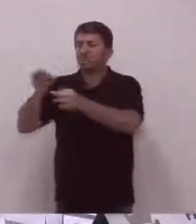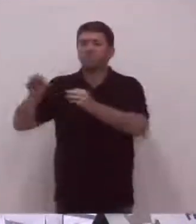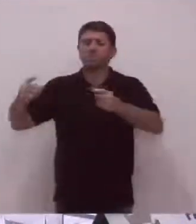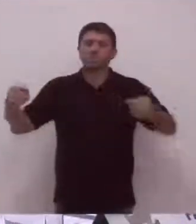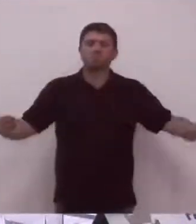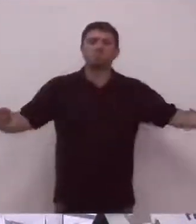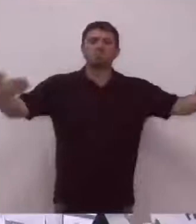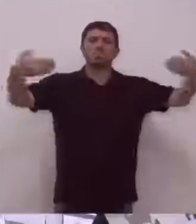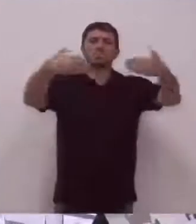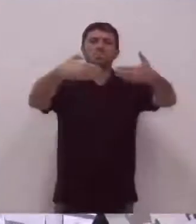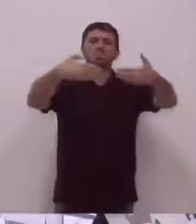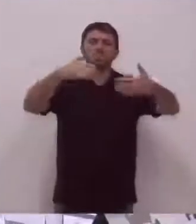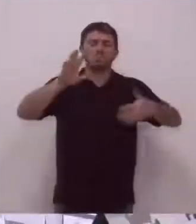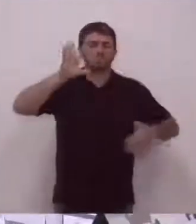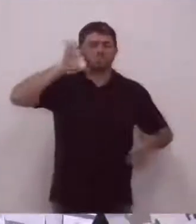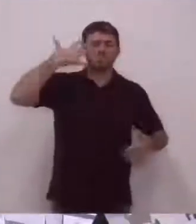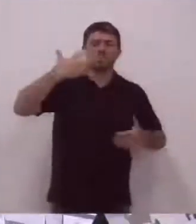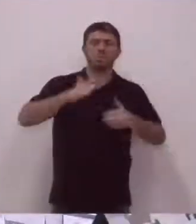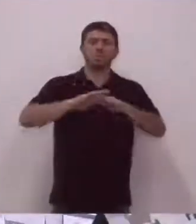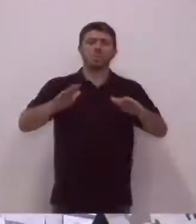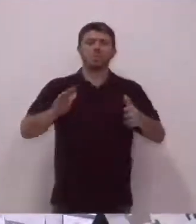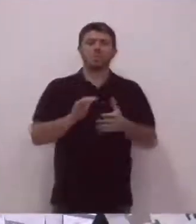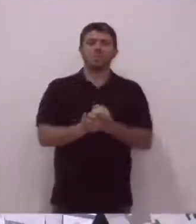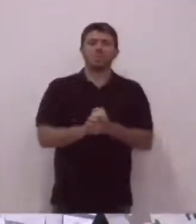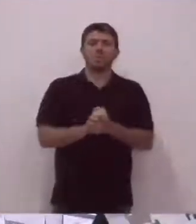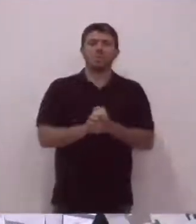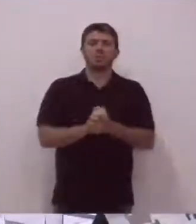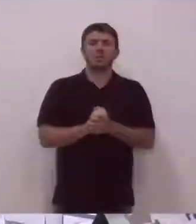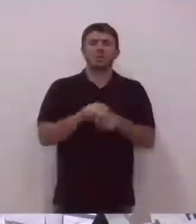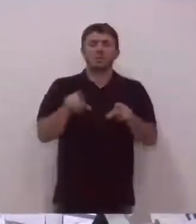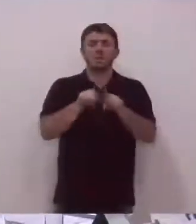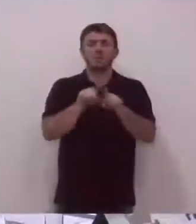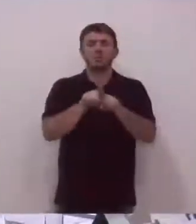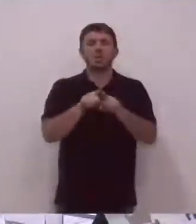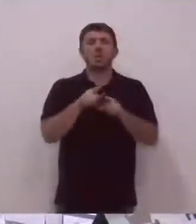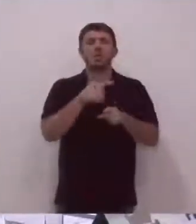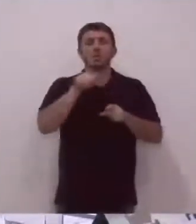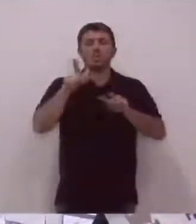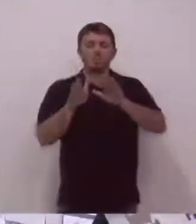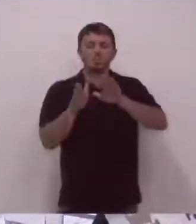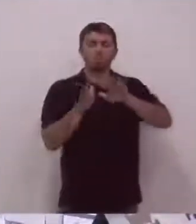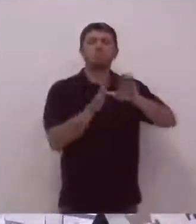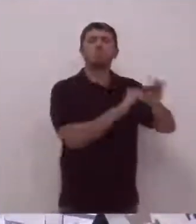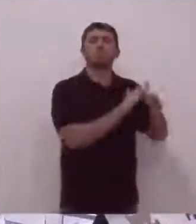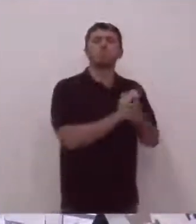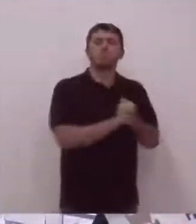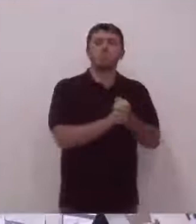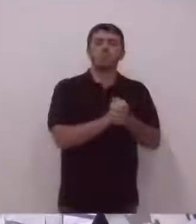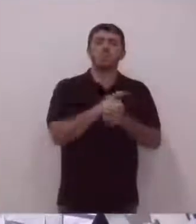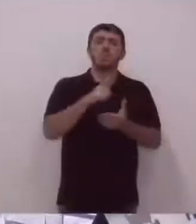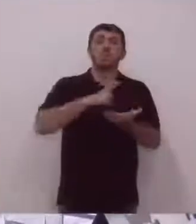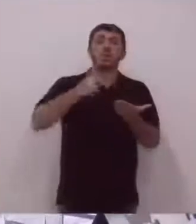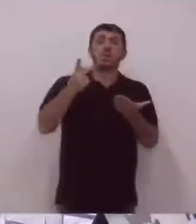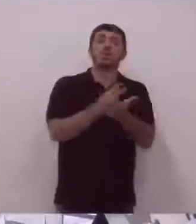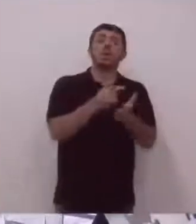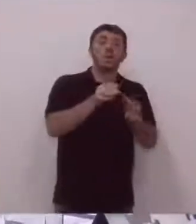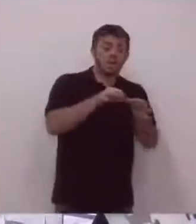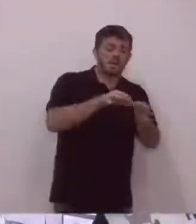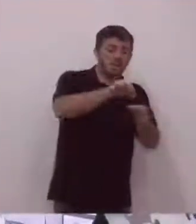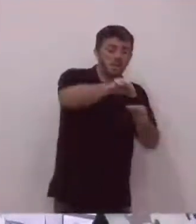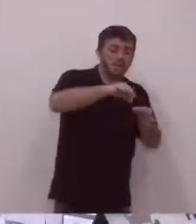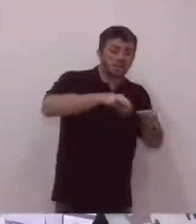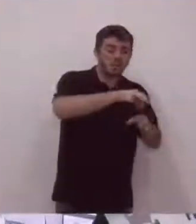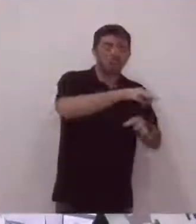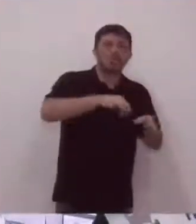aqui, se fala em erro de metragem, mas reconhece que havia onde mostrava uma metragem diferente. Então, tem que se apurar tudo isso